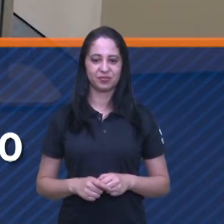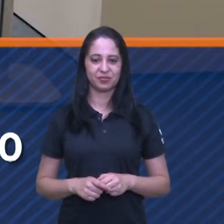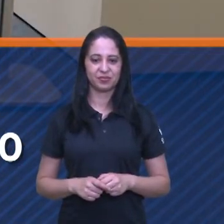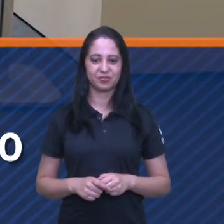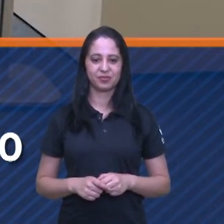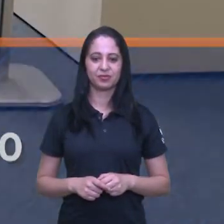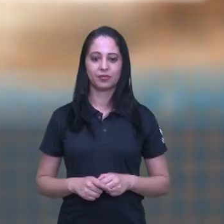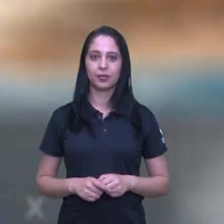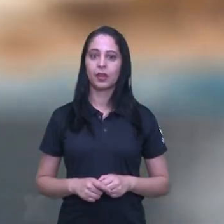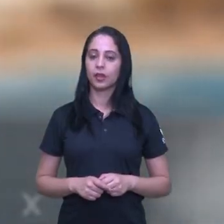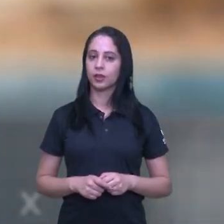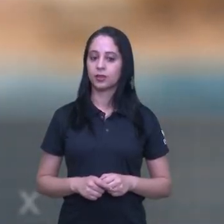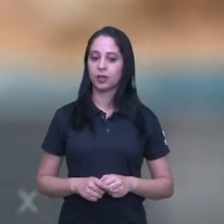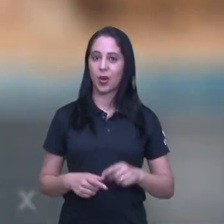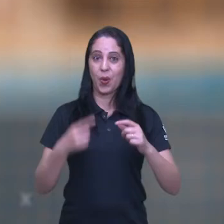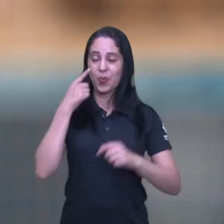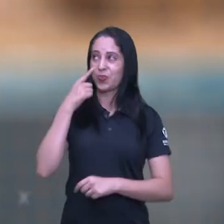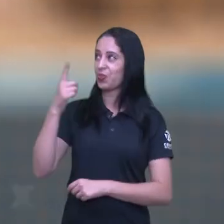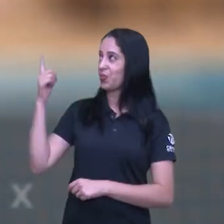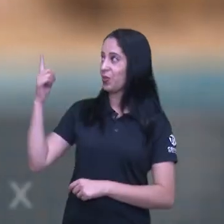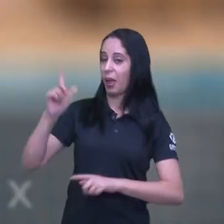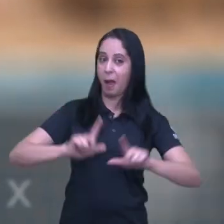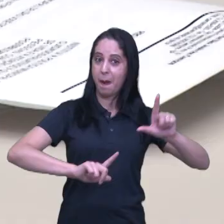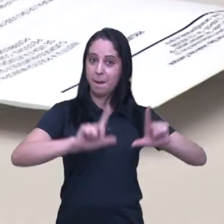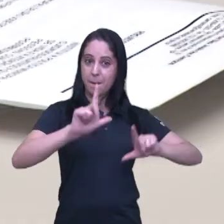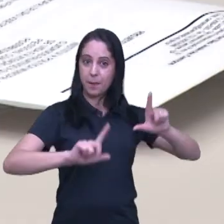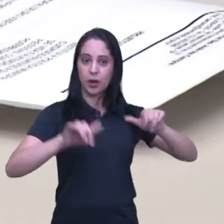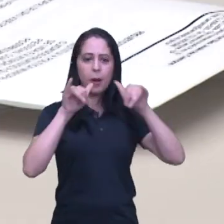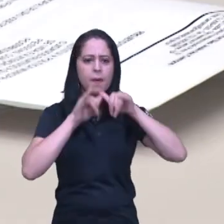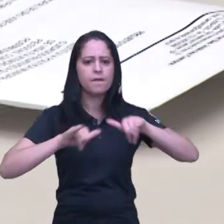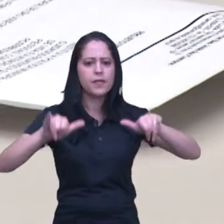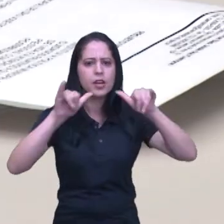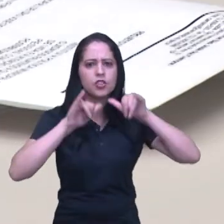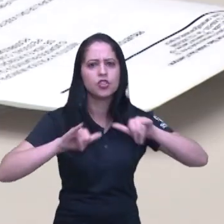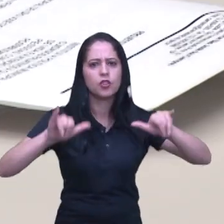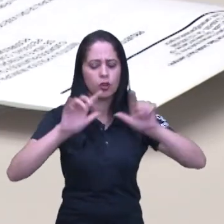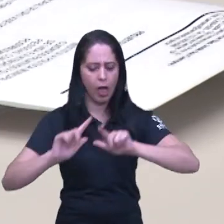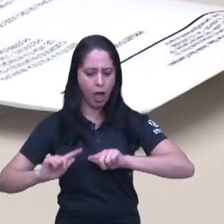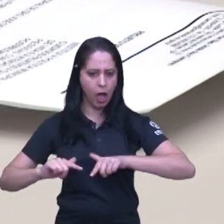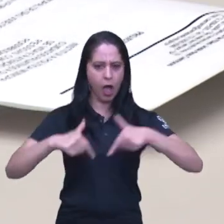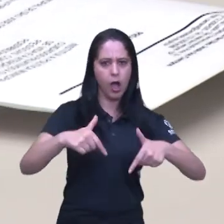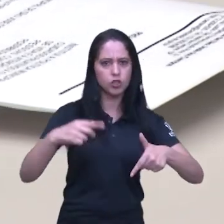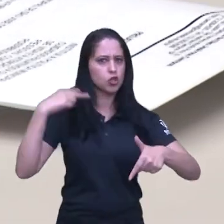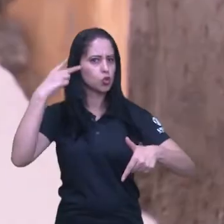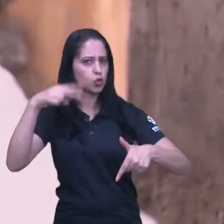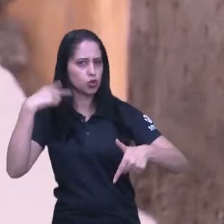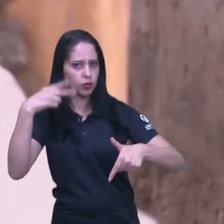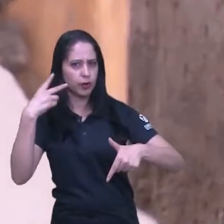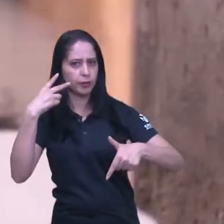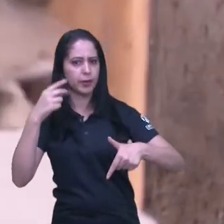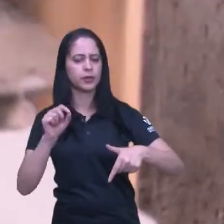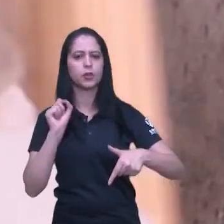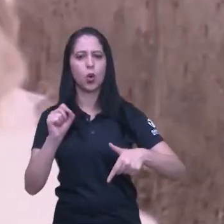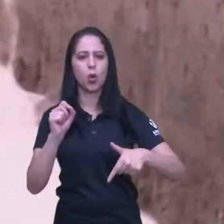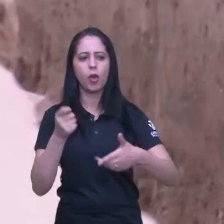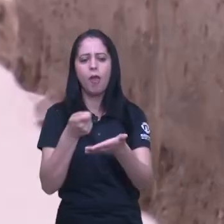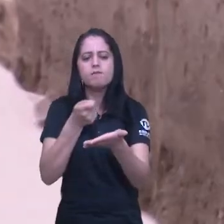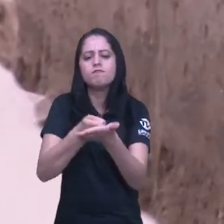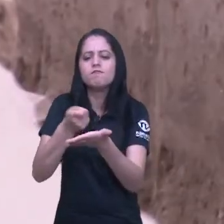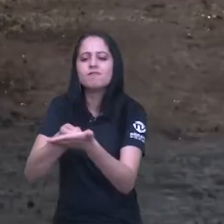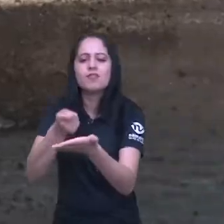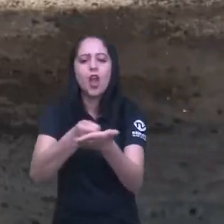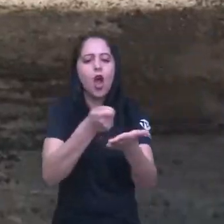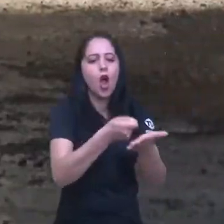às 3:30 da tarde já o câmara fiscaliza vai divulgar as principais ações dos parlamentares pautadas na